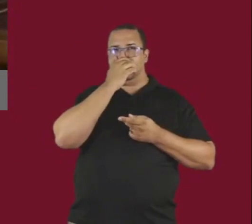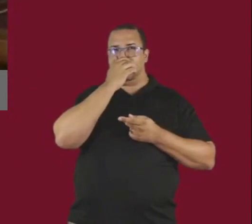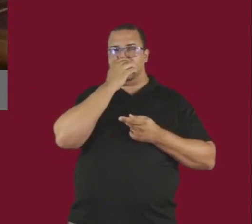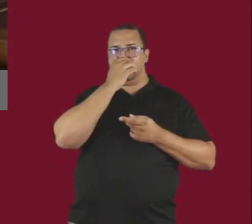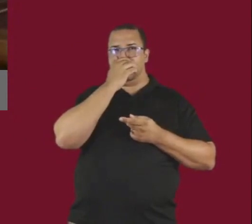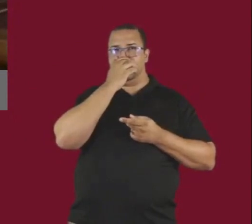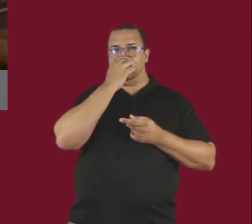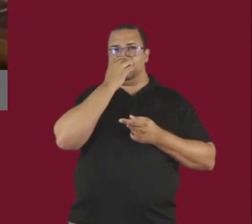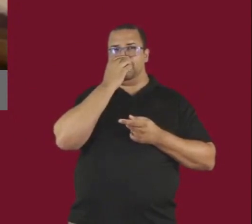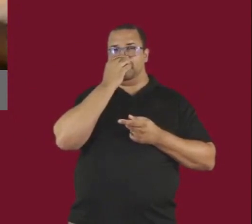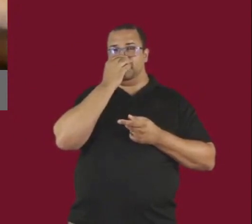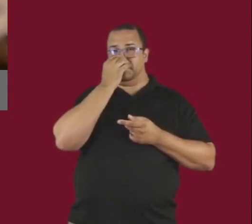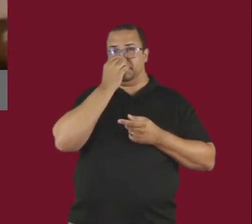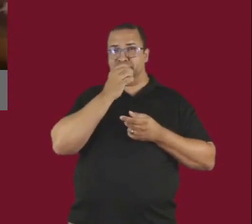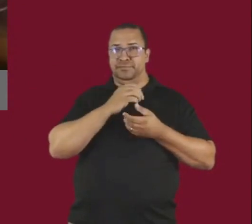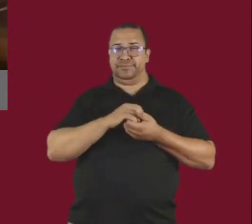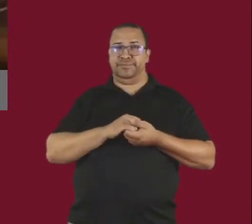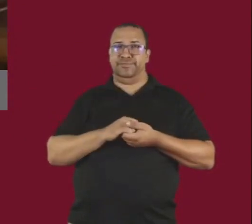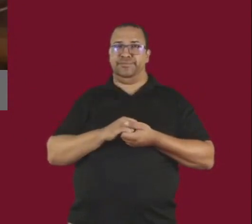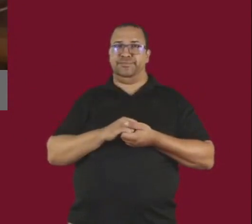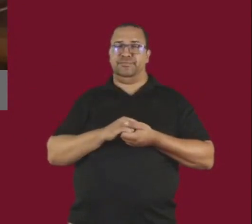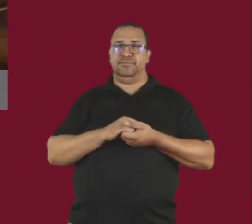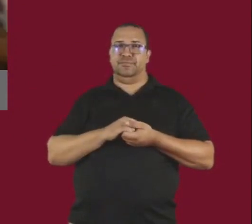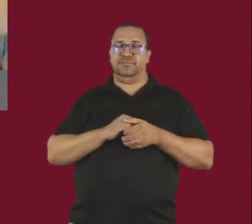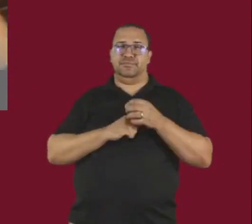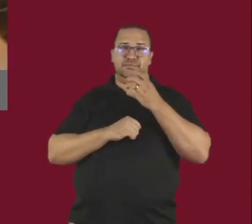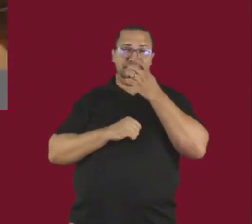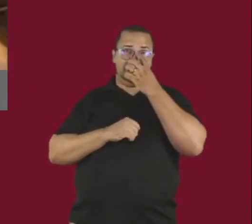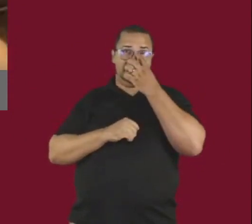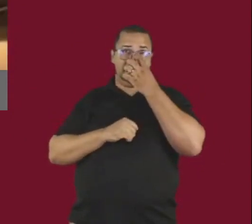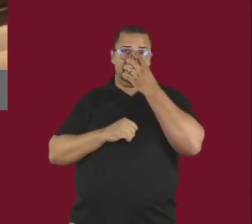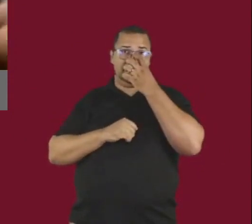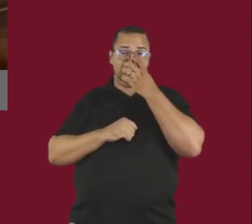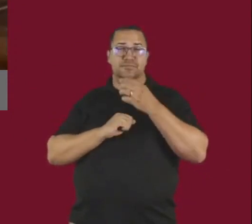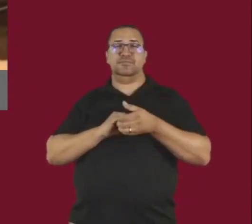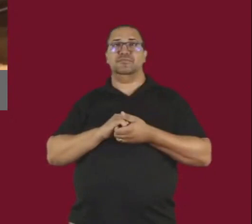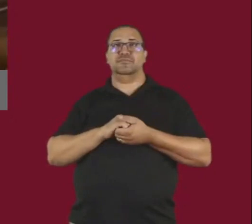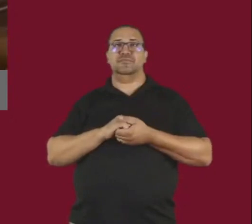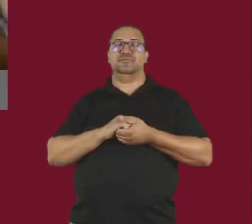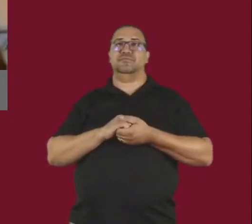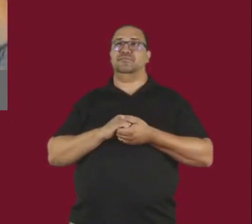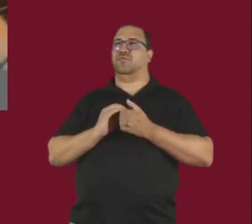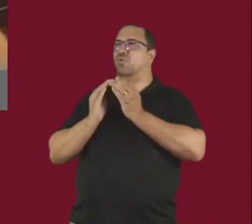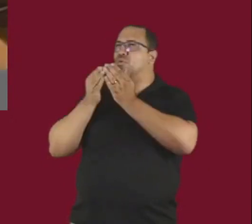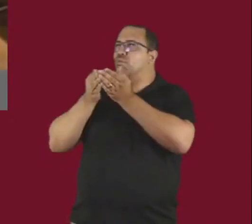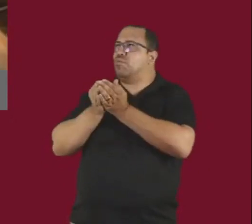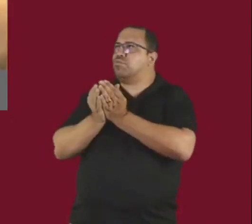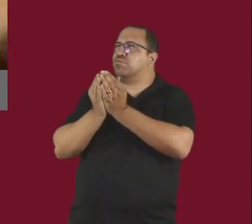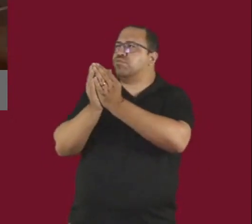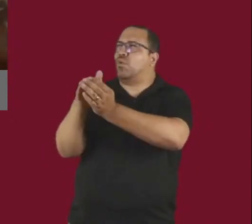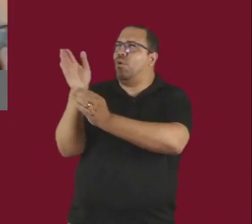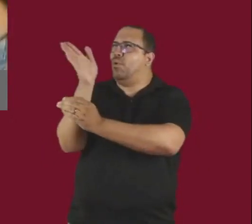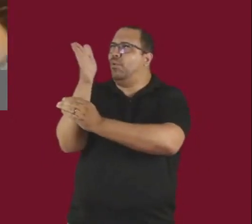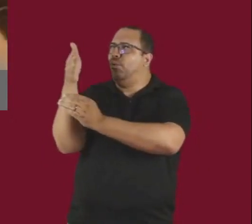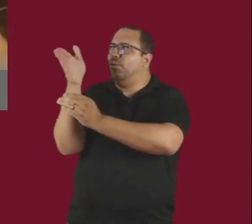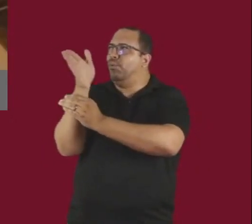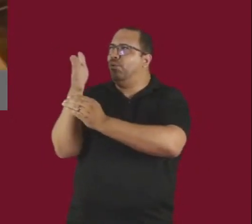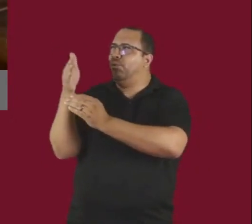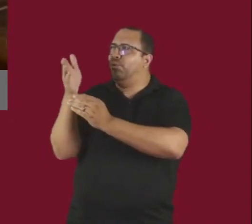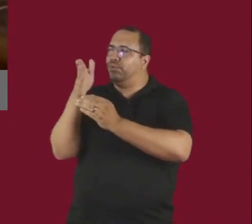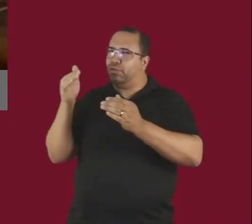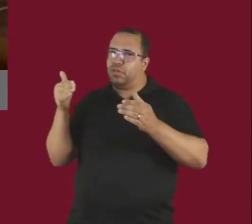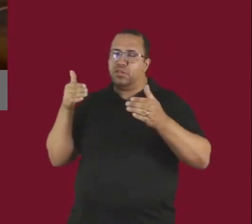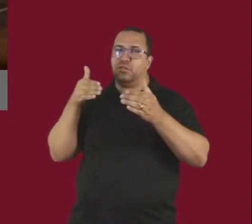Os ativistas, né, europeus vieram de barco à vela, fazendo o percurso com o seu corpo até a